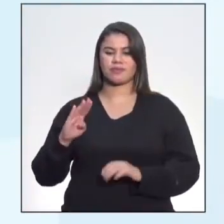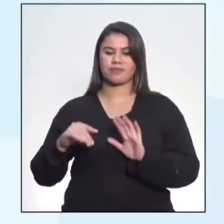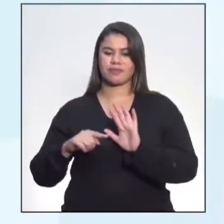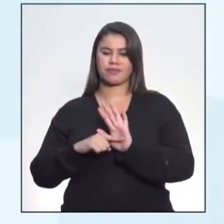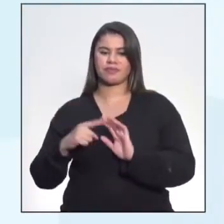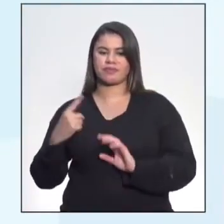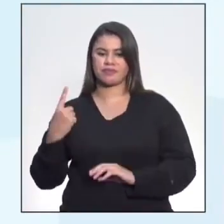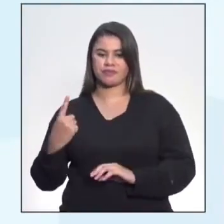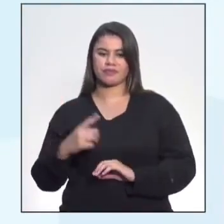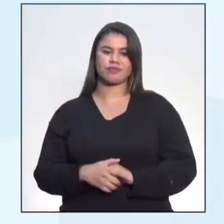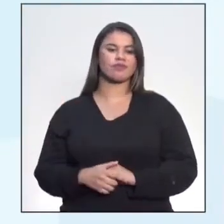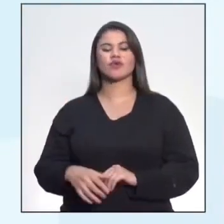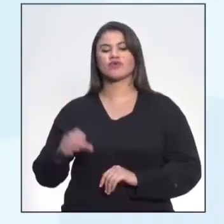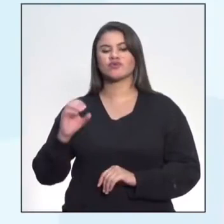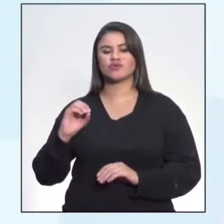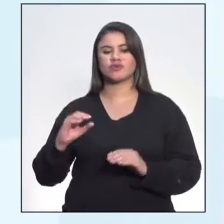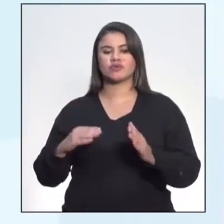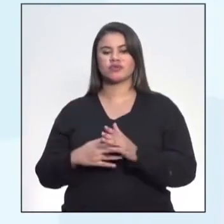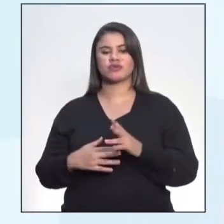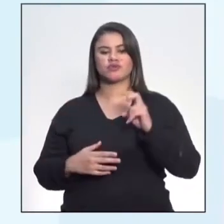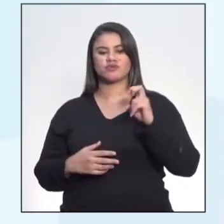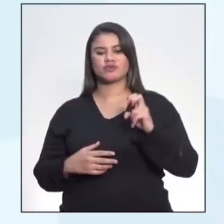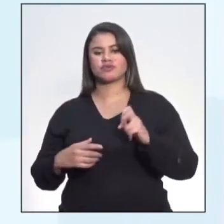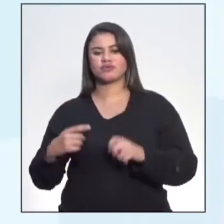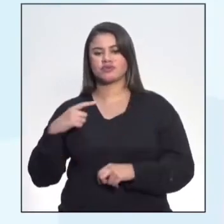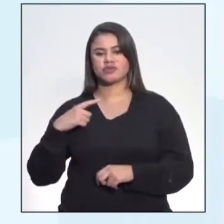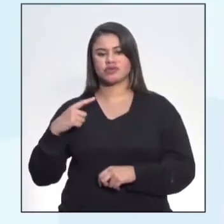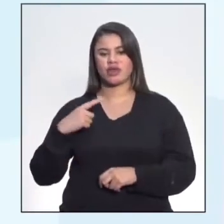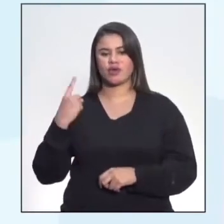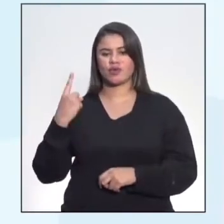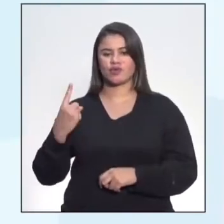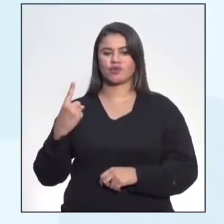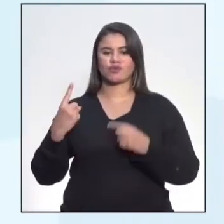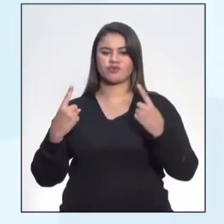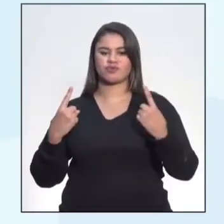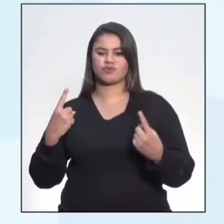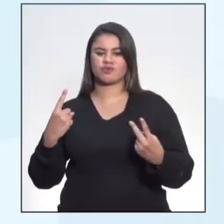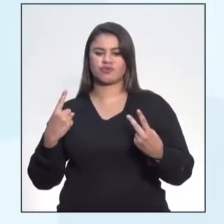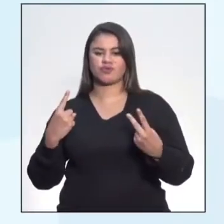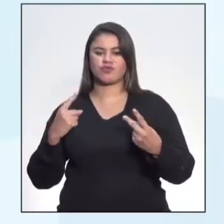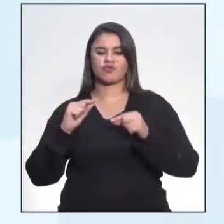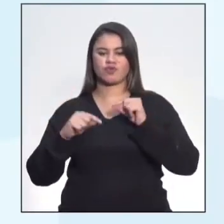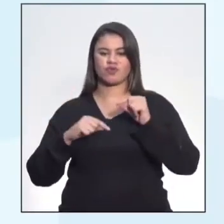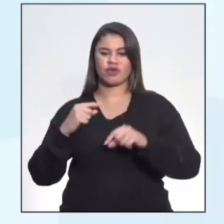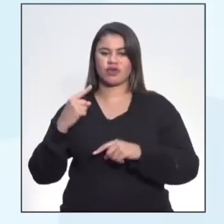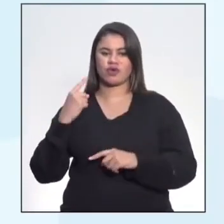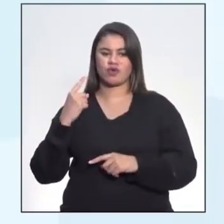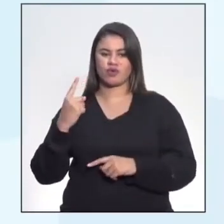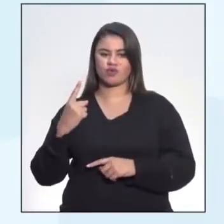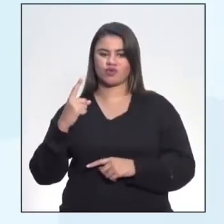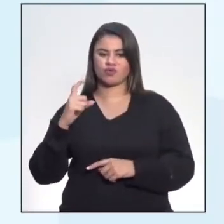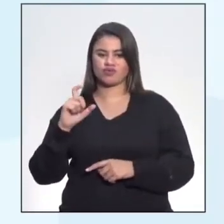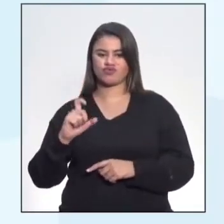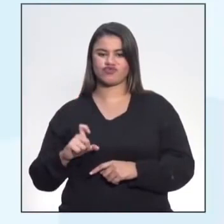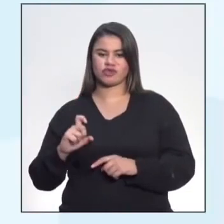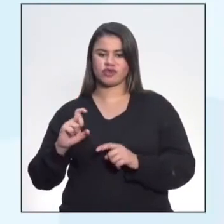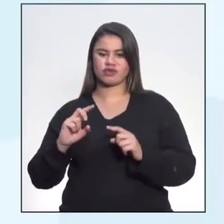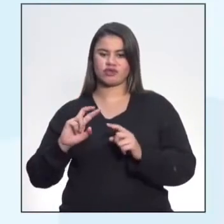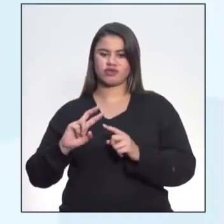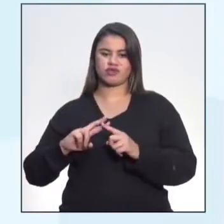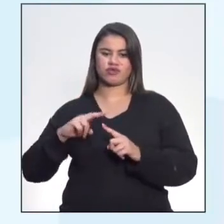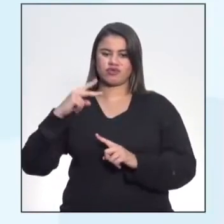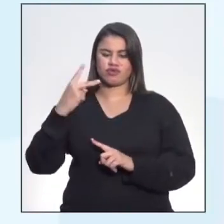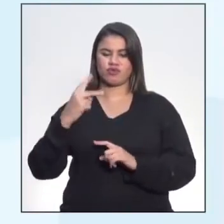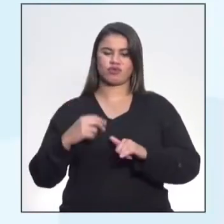ponto do 0 até o 5, né? E a gente tem lá a setinha 1 e 2. Ou seja, a cada um passo no x, eu dou 2 passos